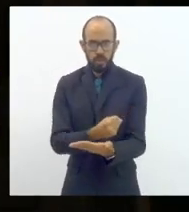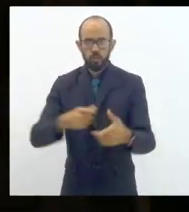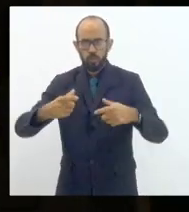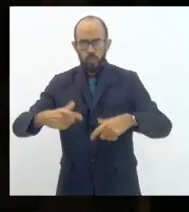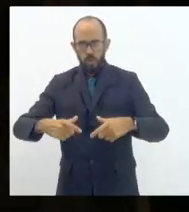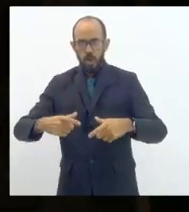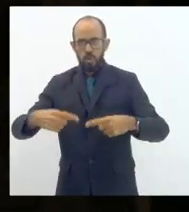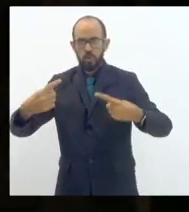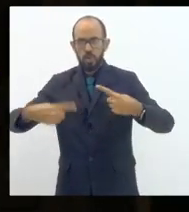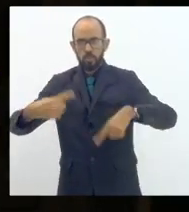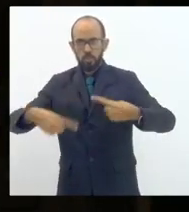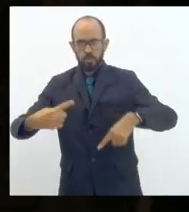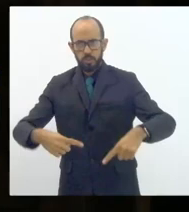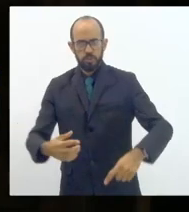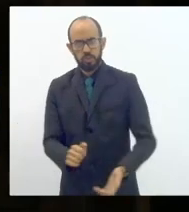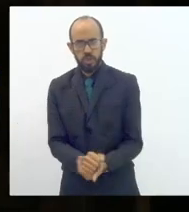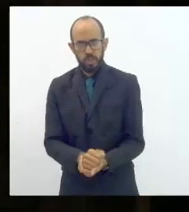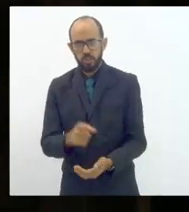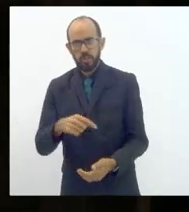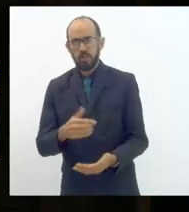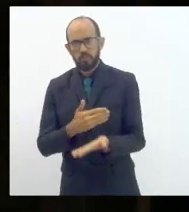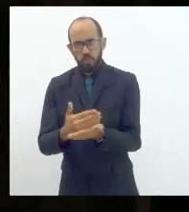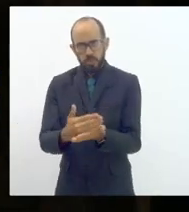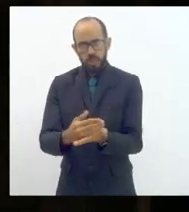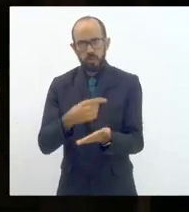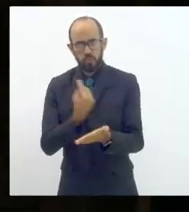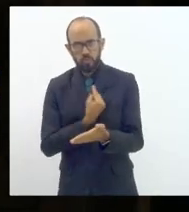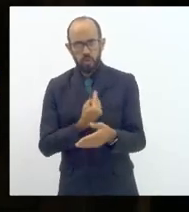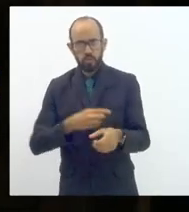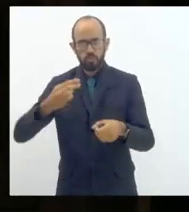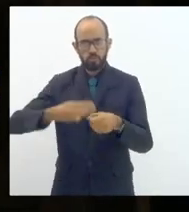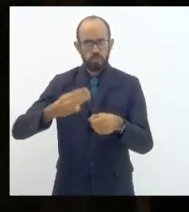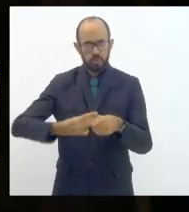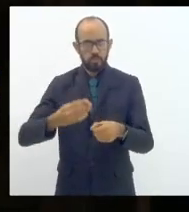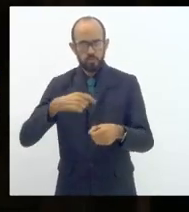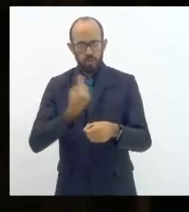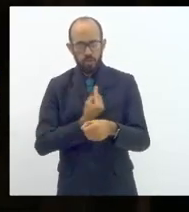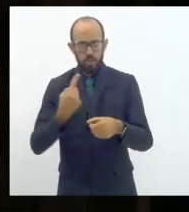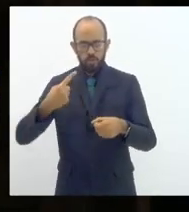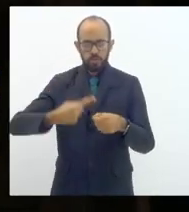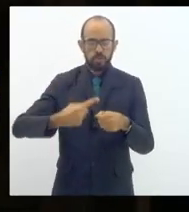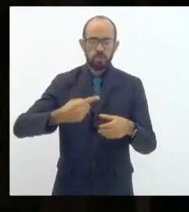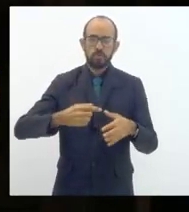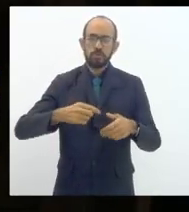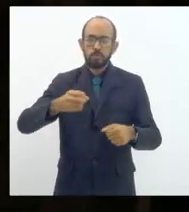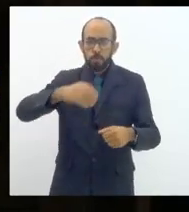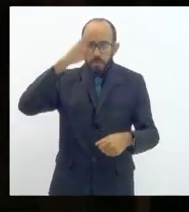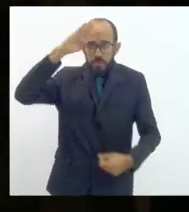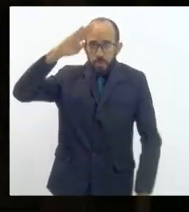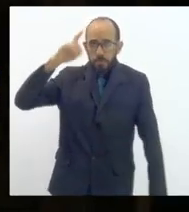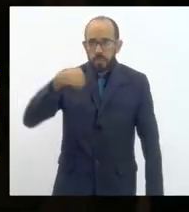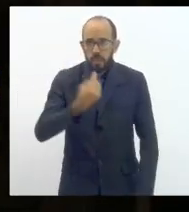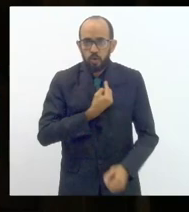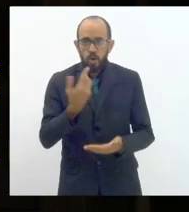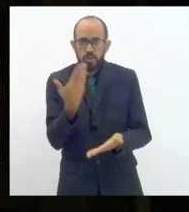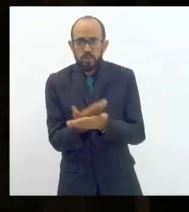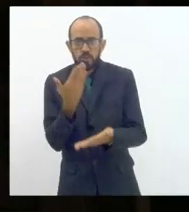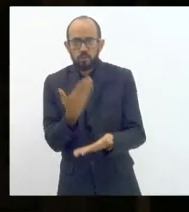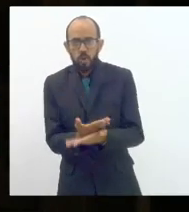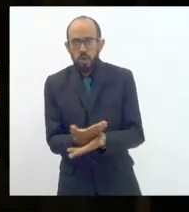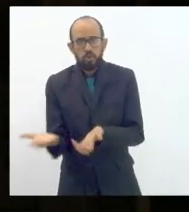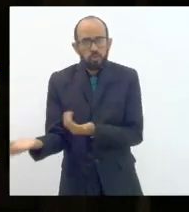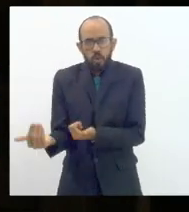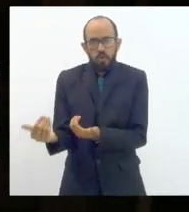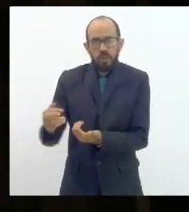política. Vamos começar nos nossos municípios, vamos começar nas nossas cidades e, principalmente, na nossa escola. O jovem não vai